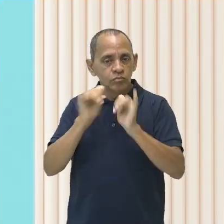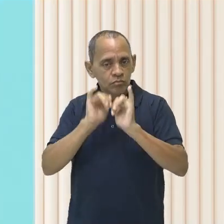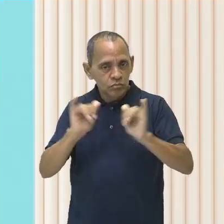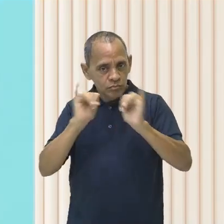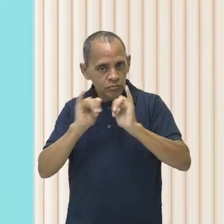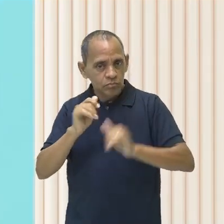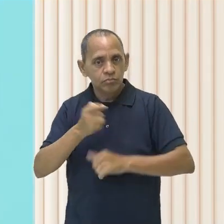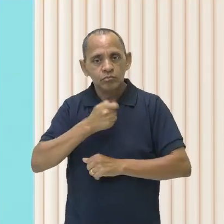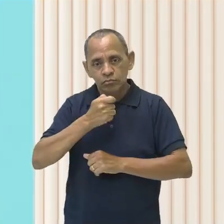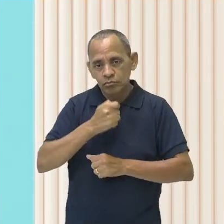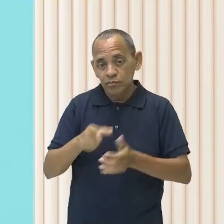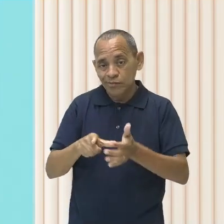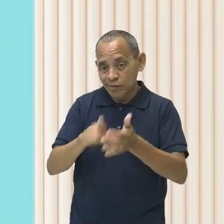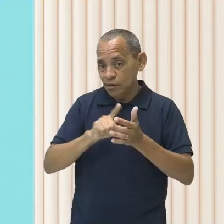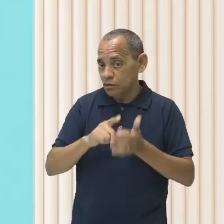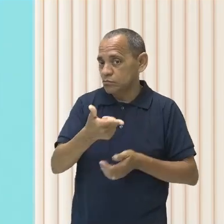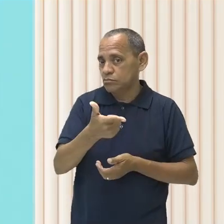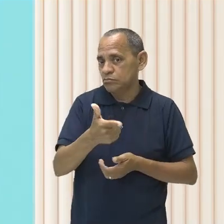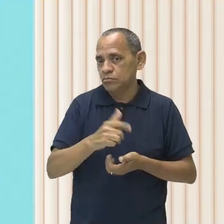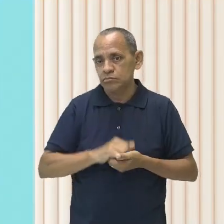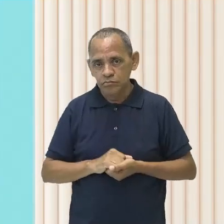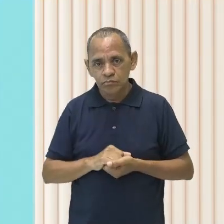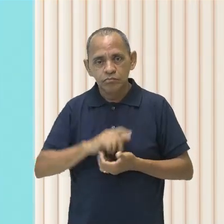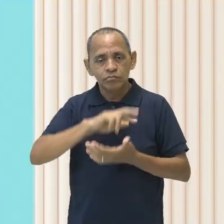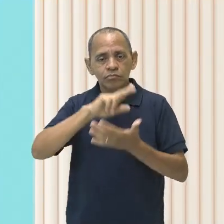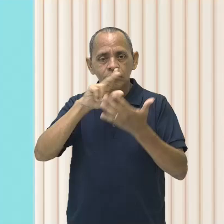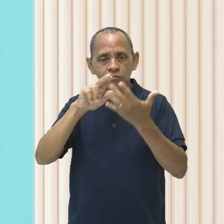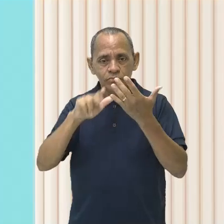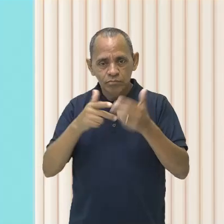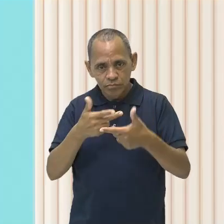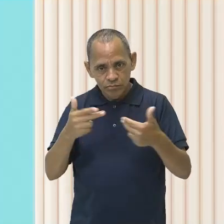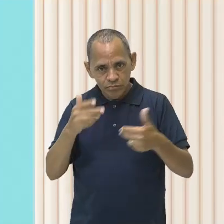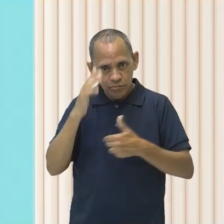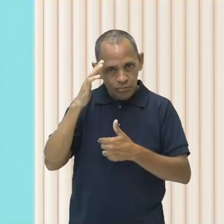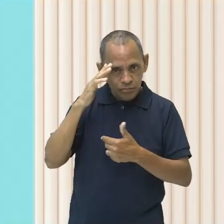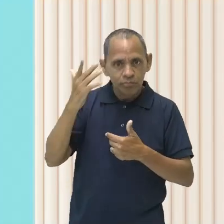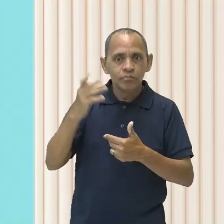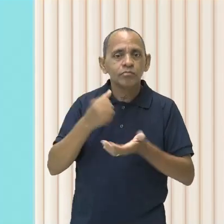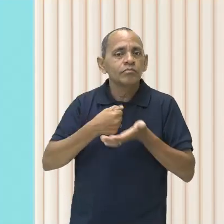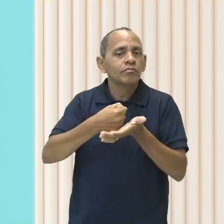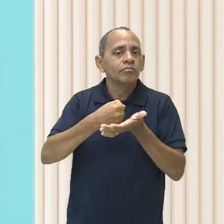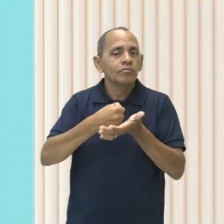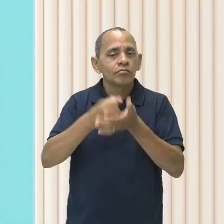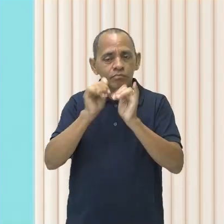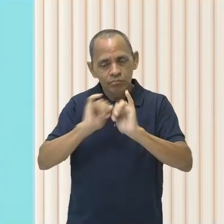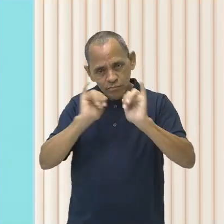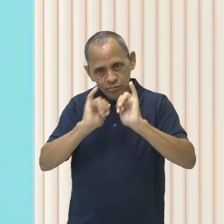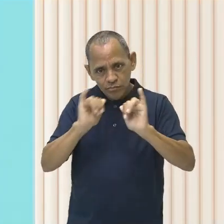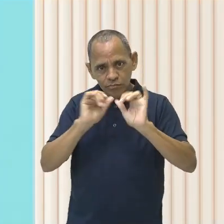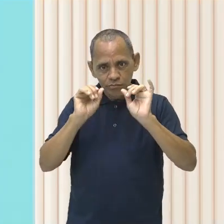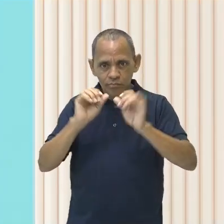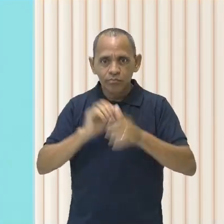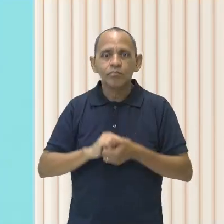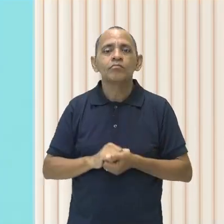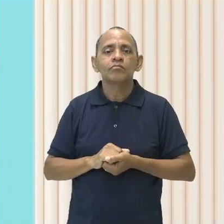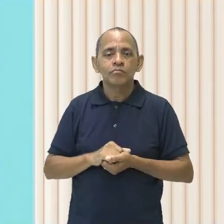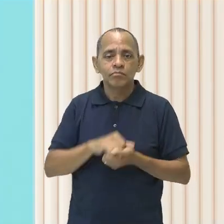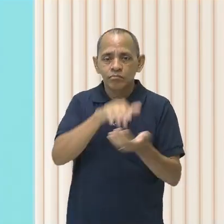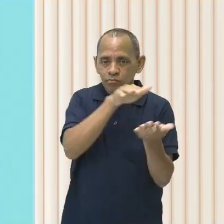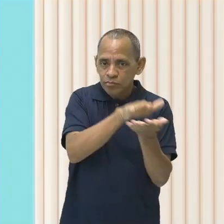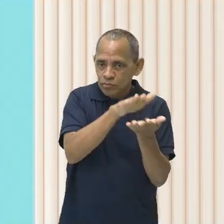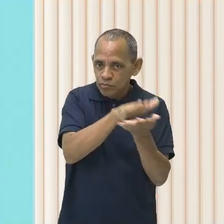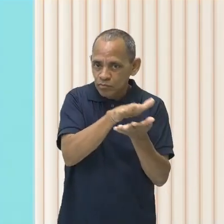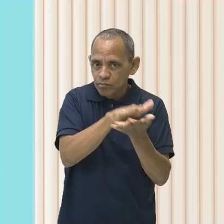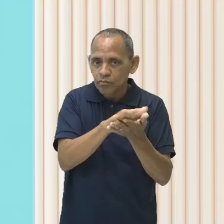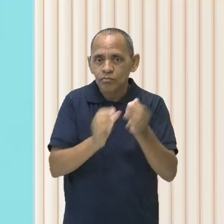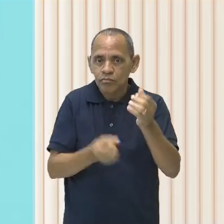não tinha, então tinha muita coisa acontecendo nesse lado que ajudava a divulgar divulgar as nossas obras. Começou a